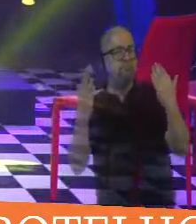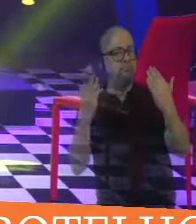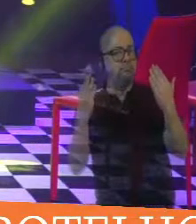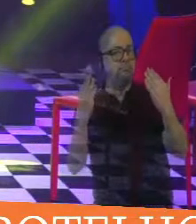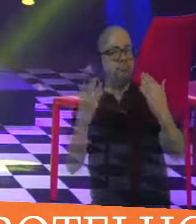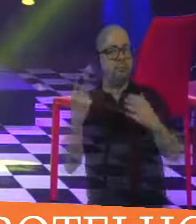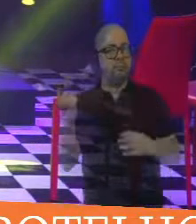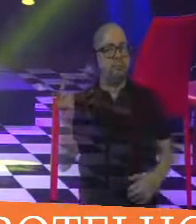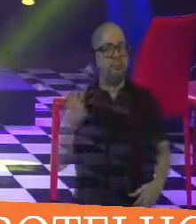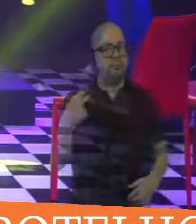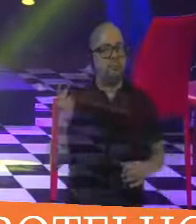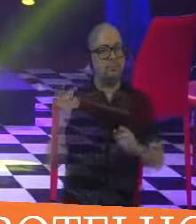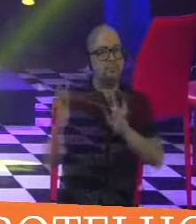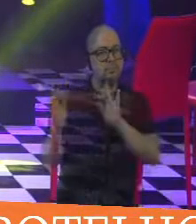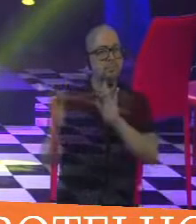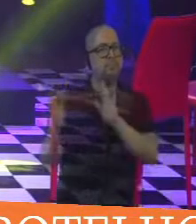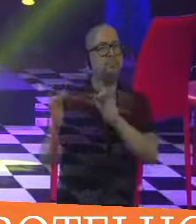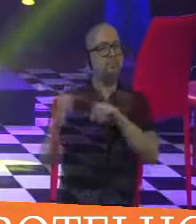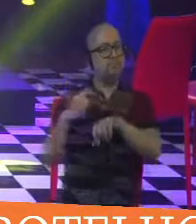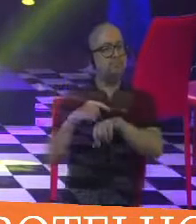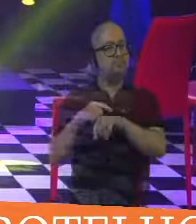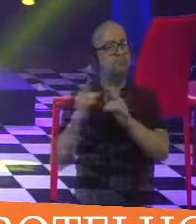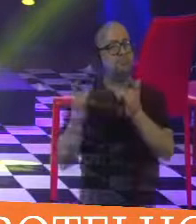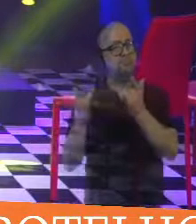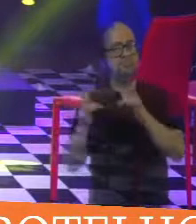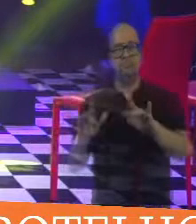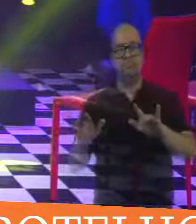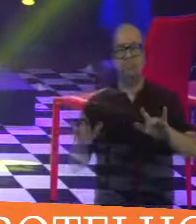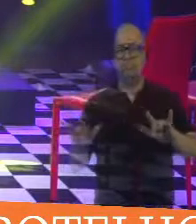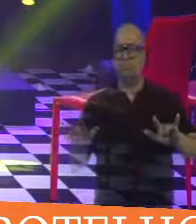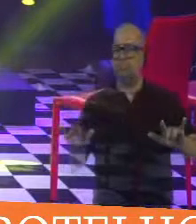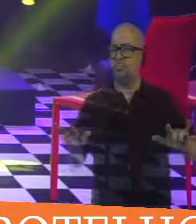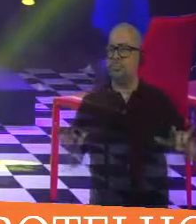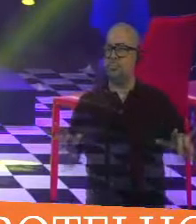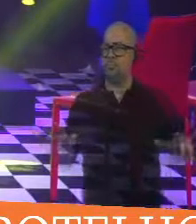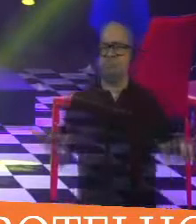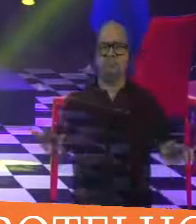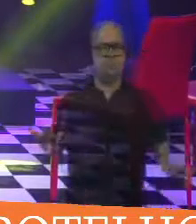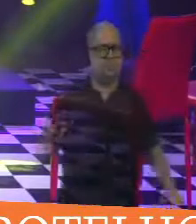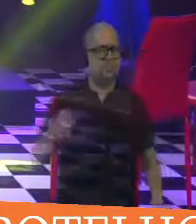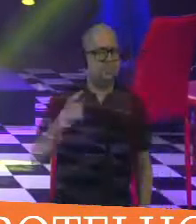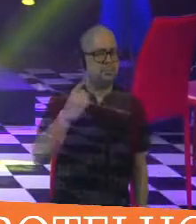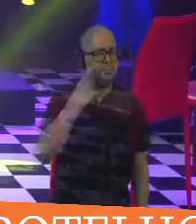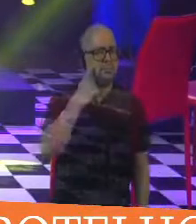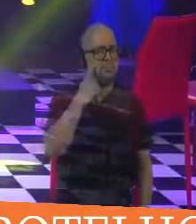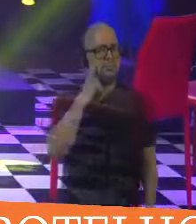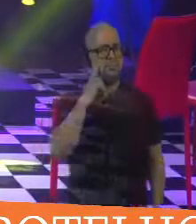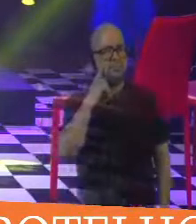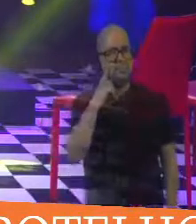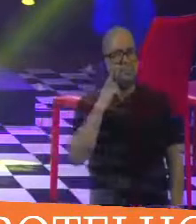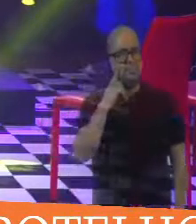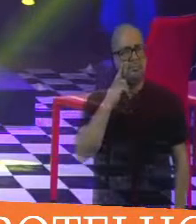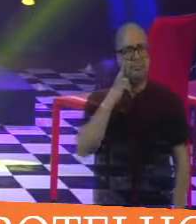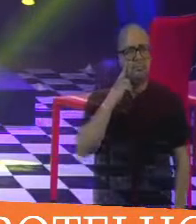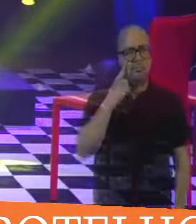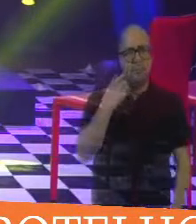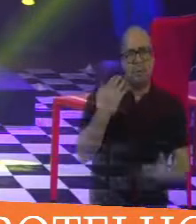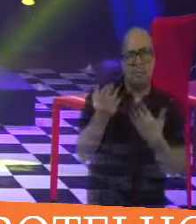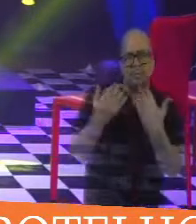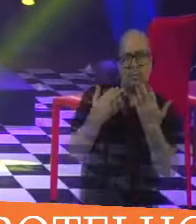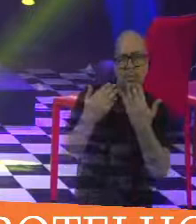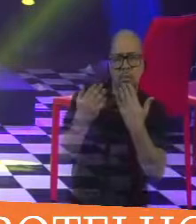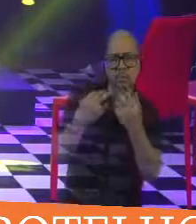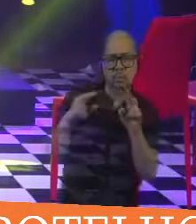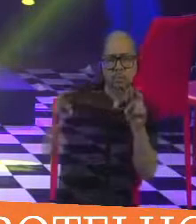Nosso caso está na hora de acabar. Há um adeus em cada verso, em